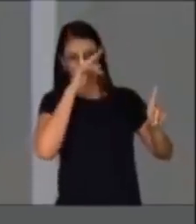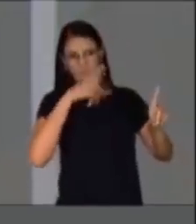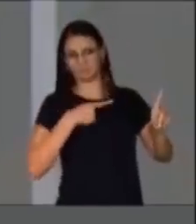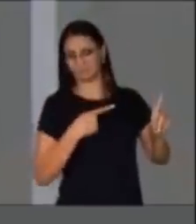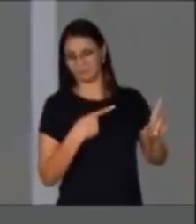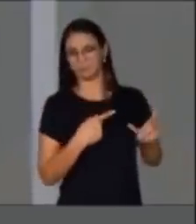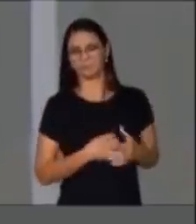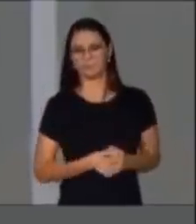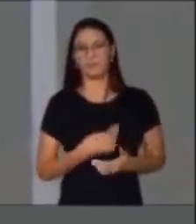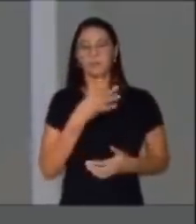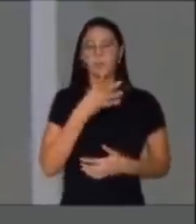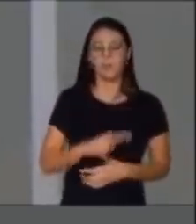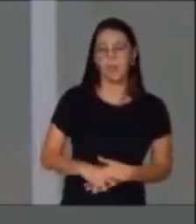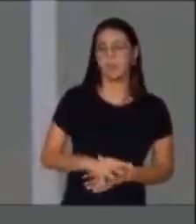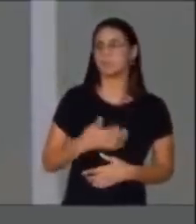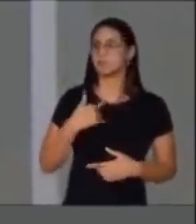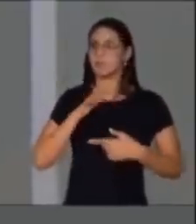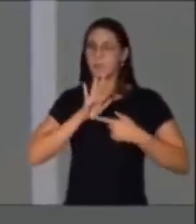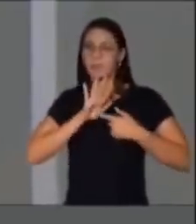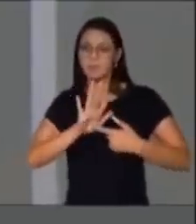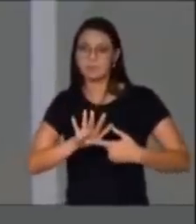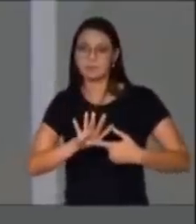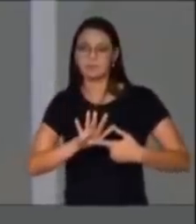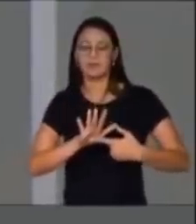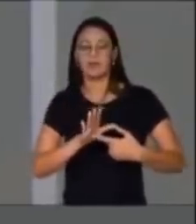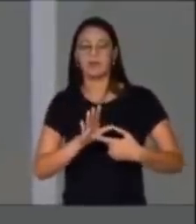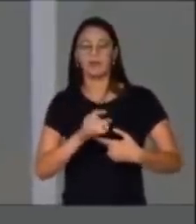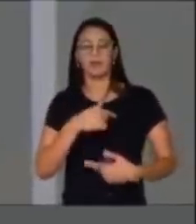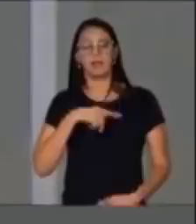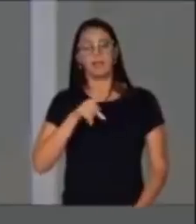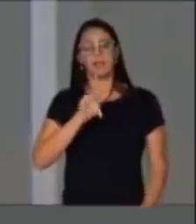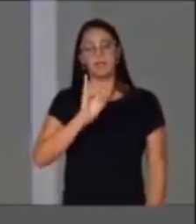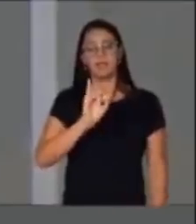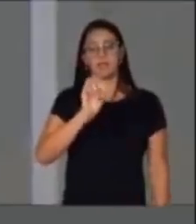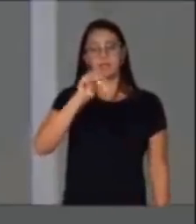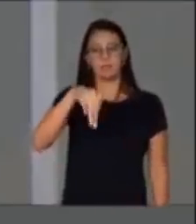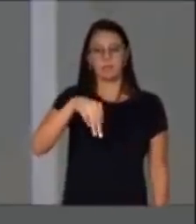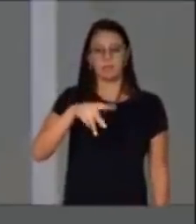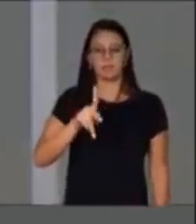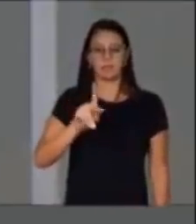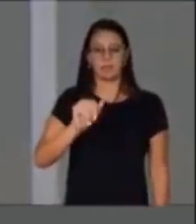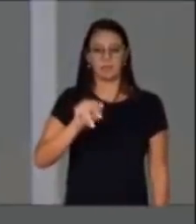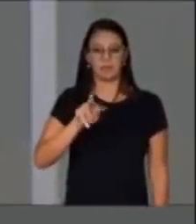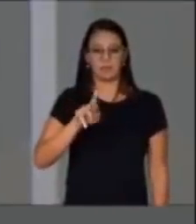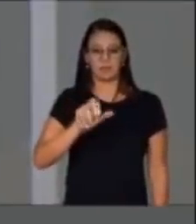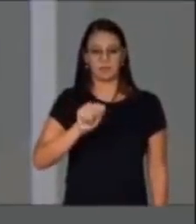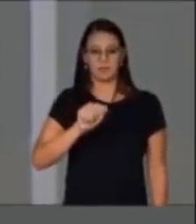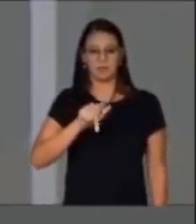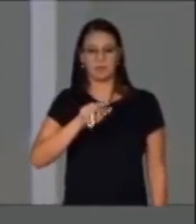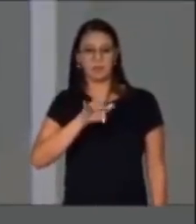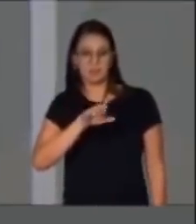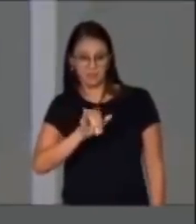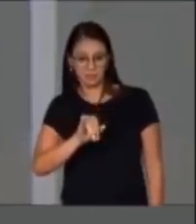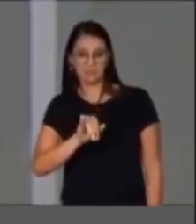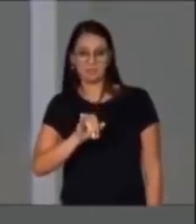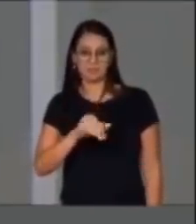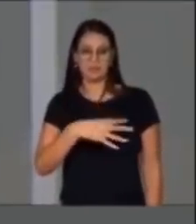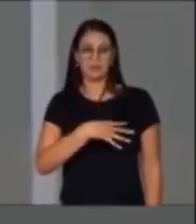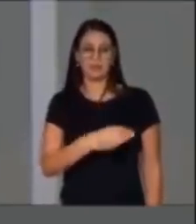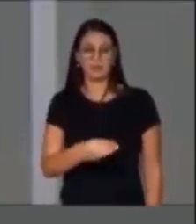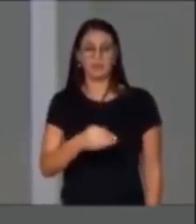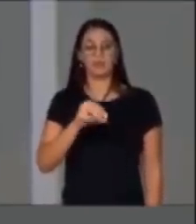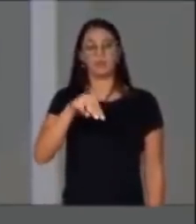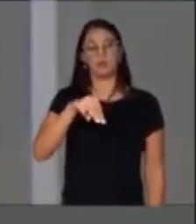Queria, para quem não me conhece, me apresentar aos colegas. Sou Kim Kataguiri, fui eleito pelo Democratas de São Paulo, sou filho